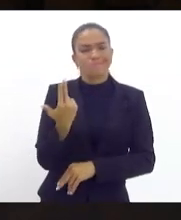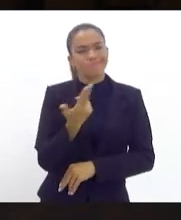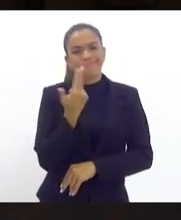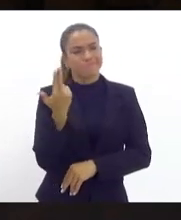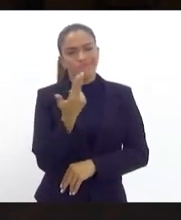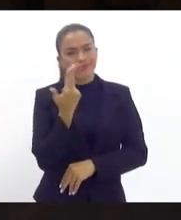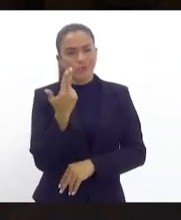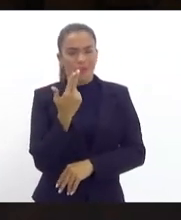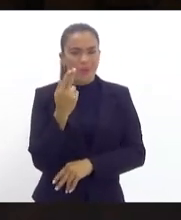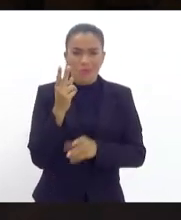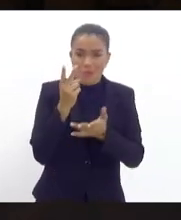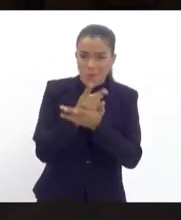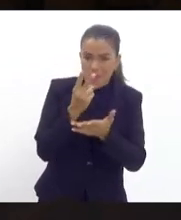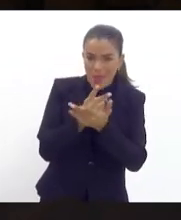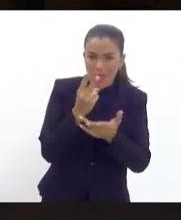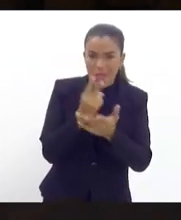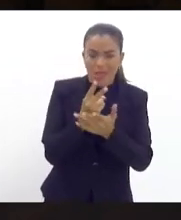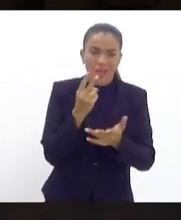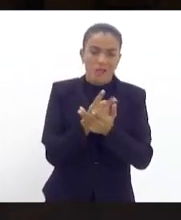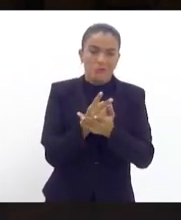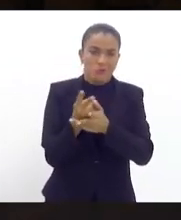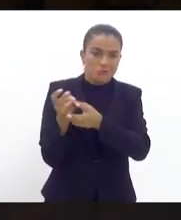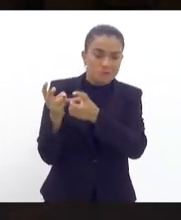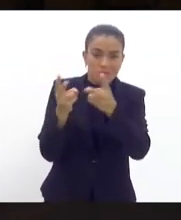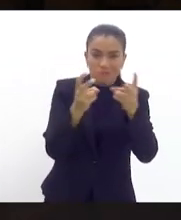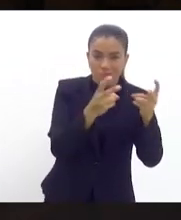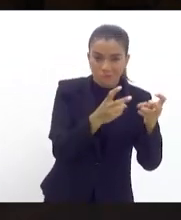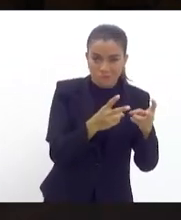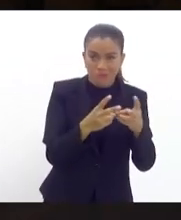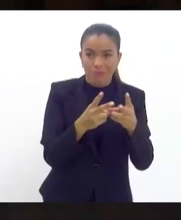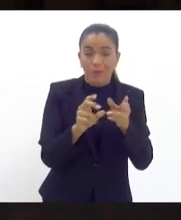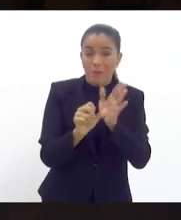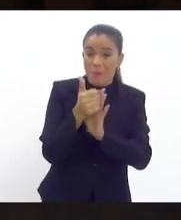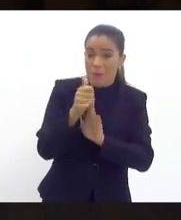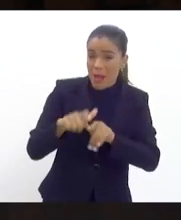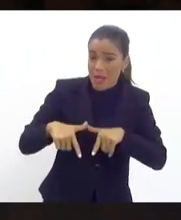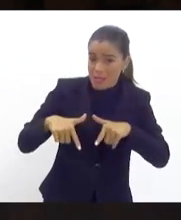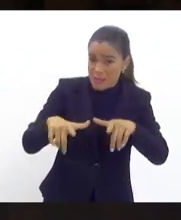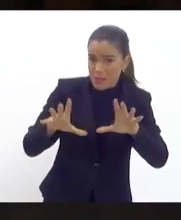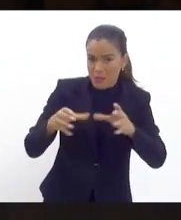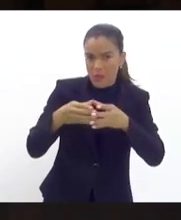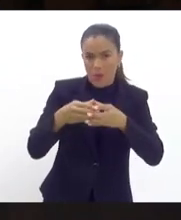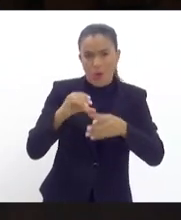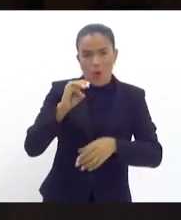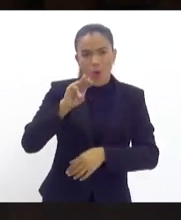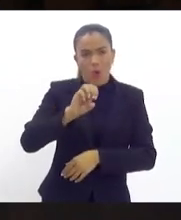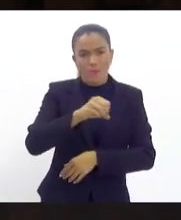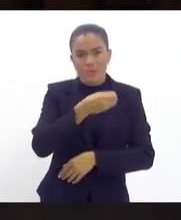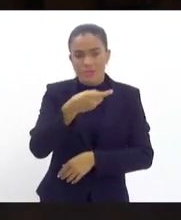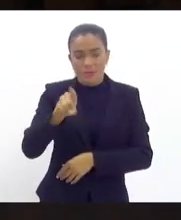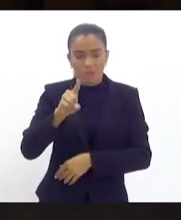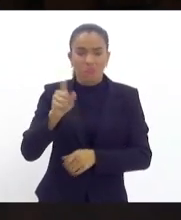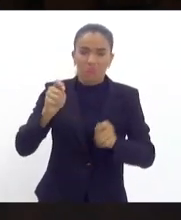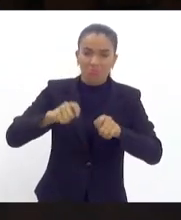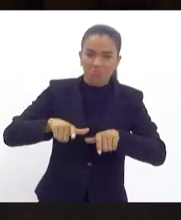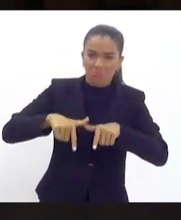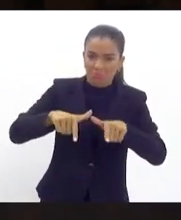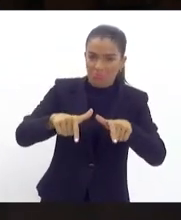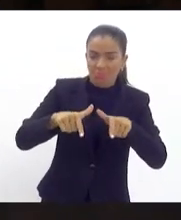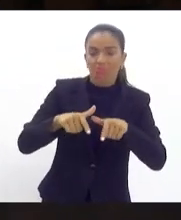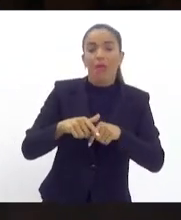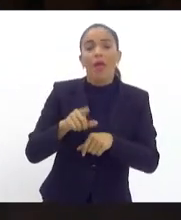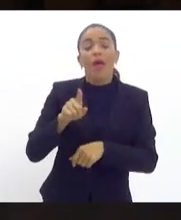mesmo lugar portanto a primeira ação que essa comissão poderia fazer deputado mas ficou aberto Deputado Rodrigo Deputado da Índia